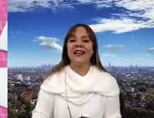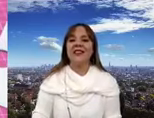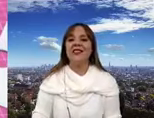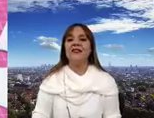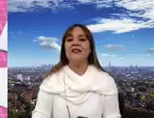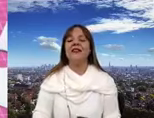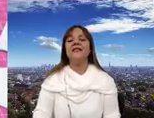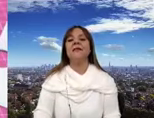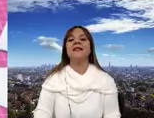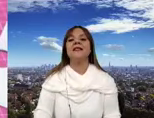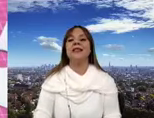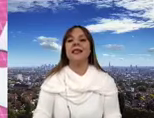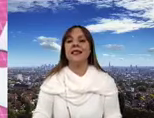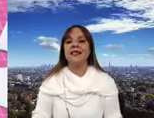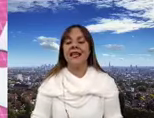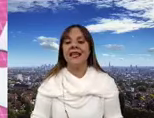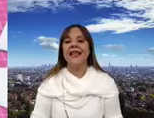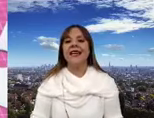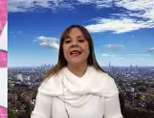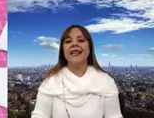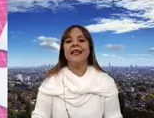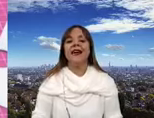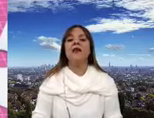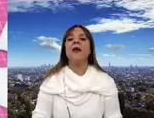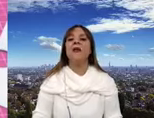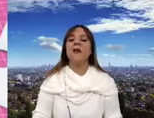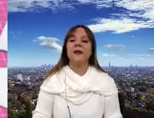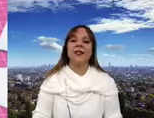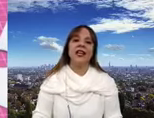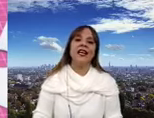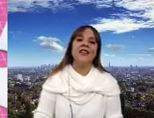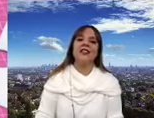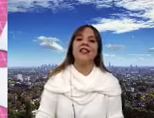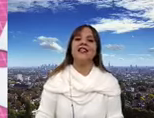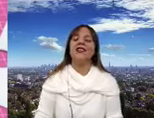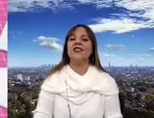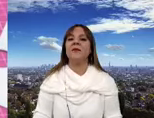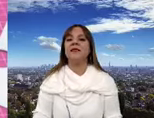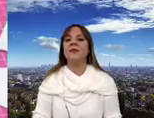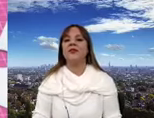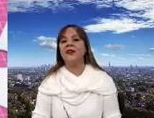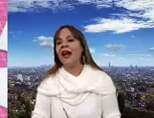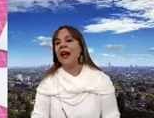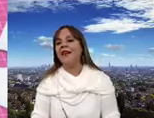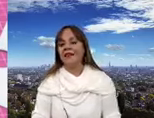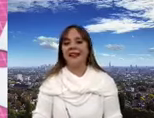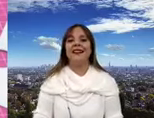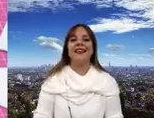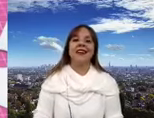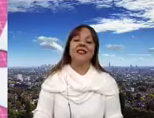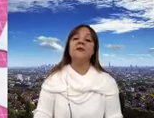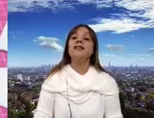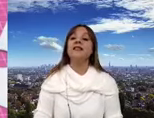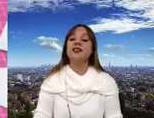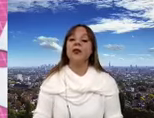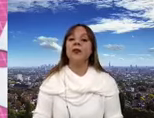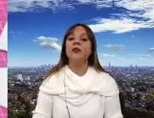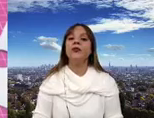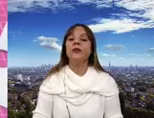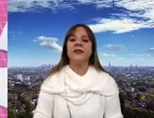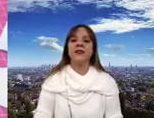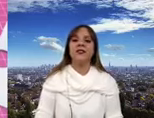ver tantas peças lindas, né? Que tragam amor pra gente, né? Que deixa a gente mais apaixonado, né? A gente precisa de amor, o mundo